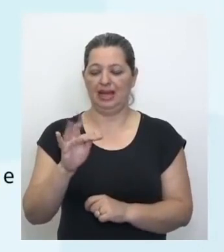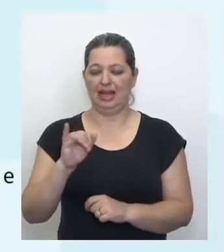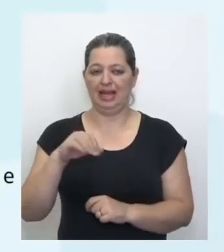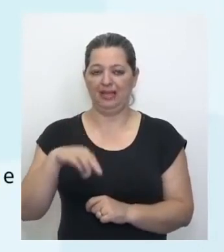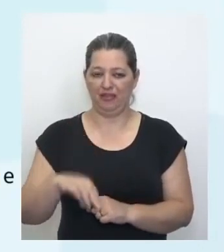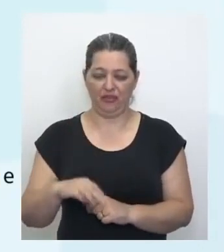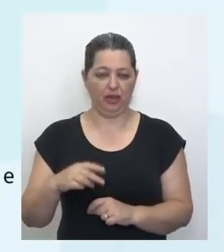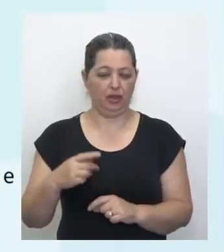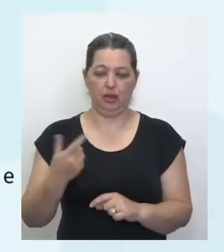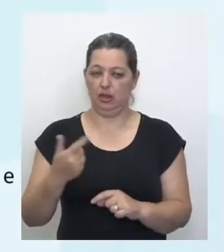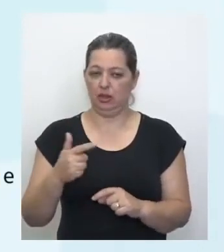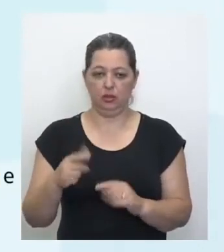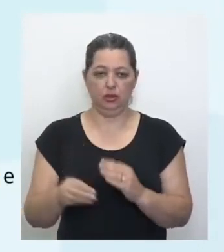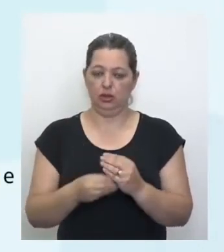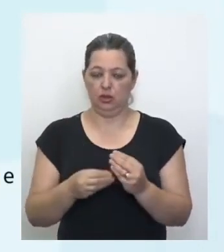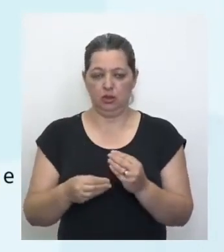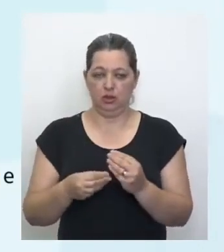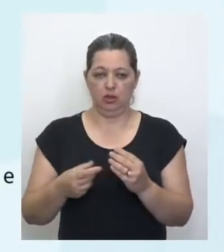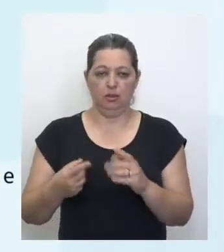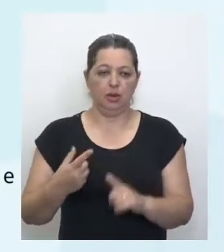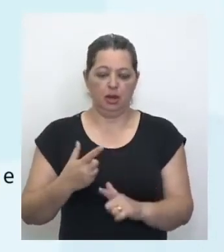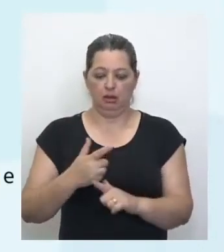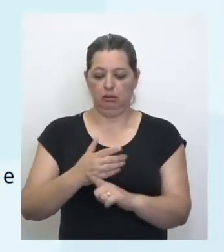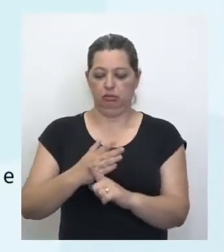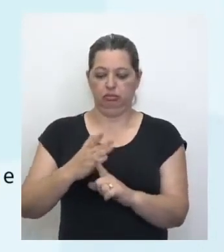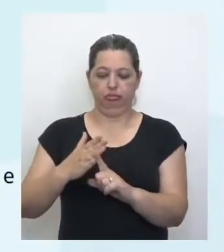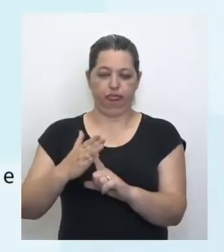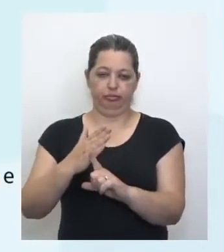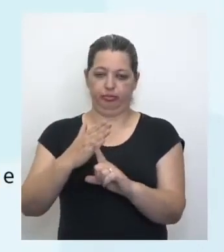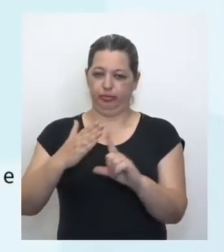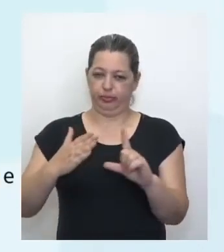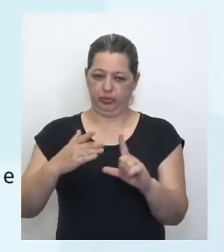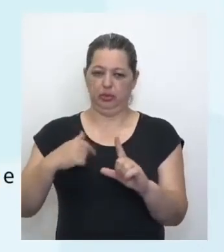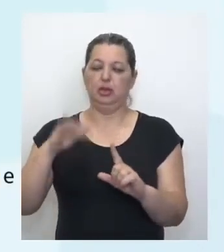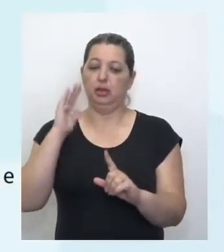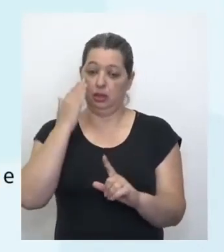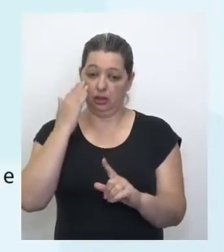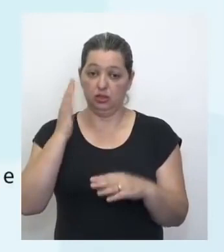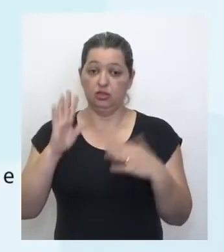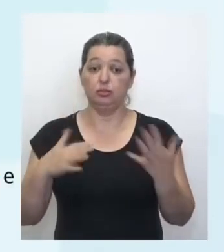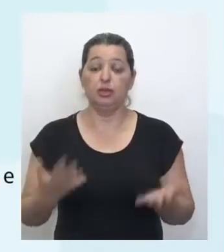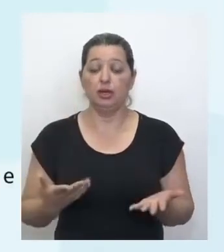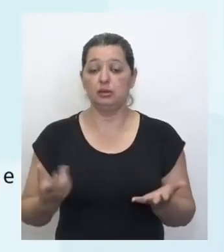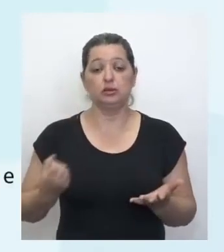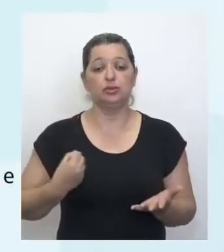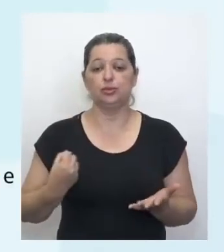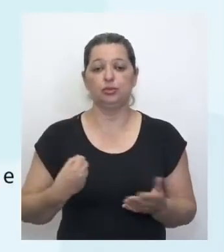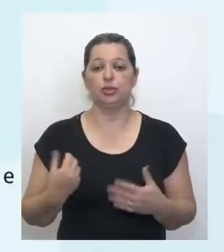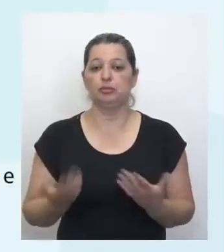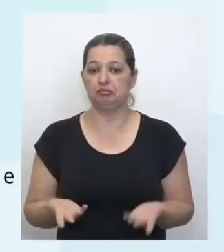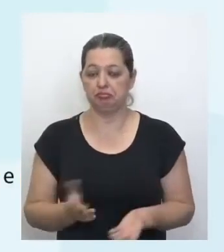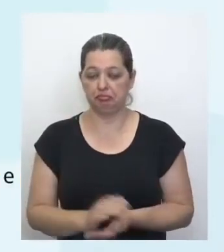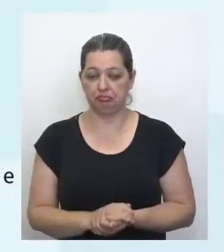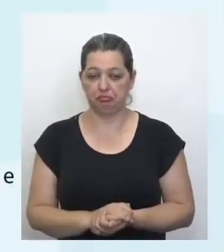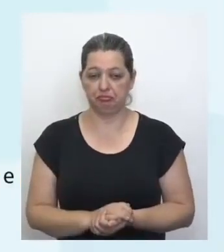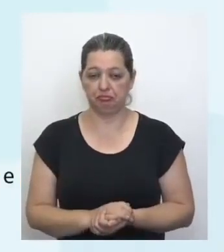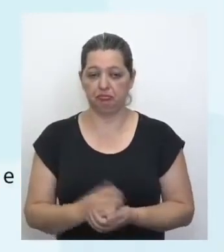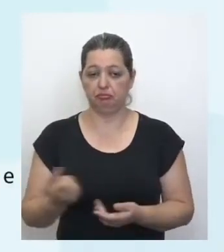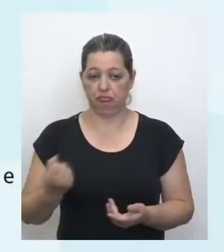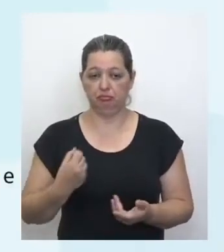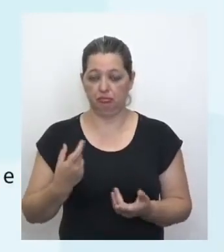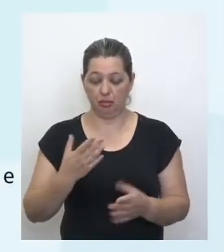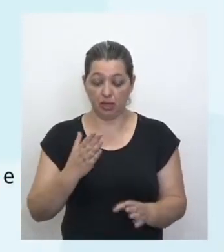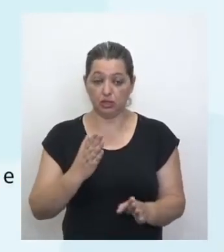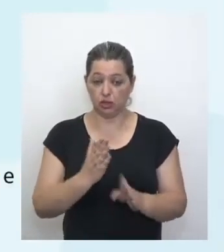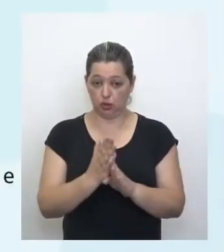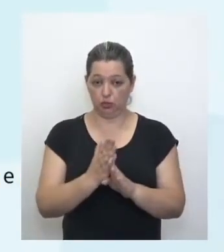passam na origem. É isso? É. Tá bom, tudo bem, já entendi. Mas e numericamente? Bom, numericamente, para